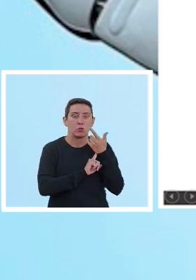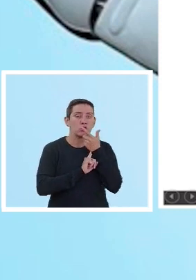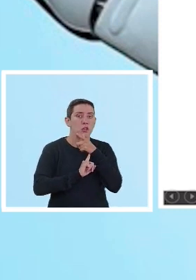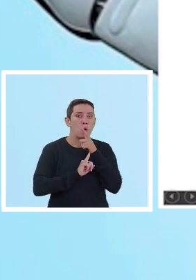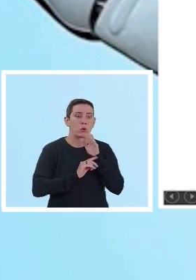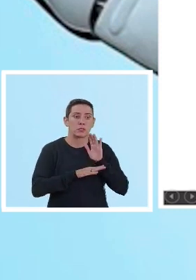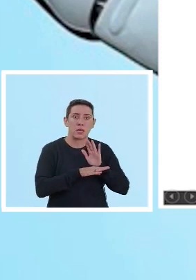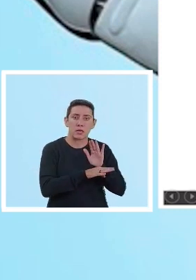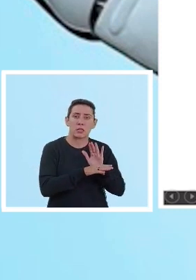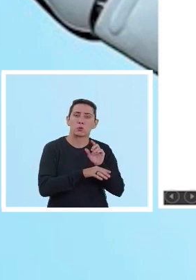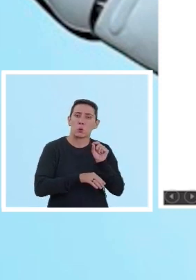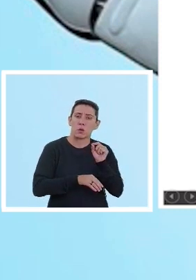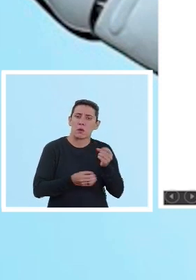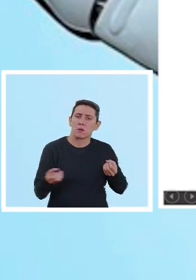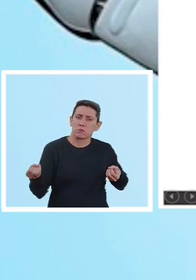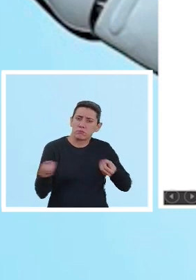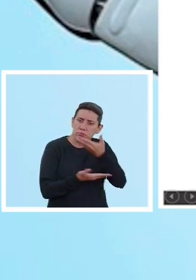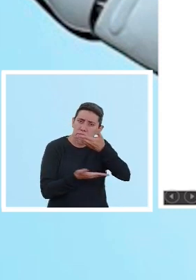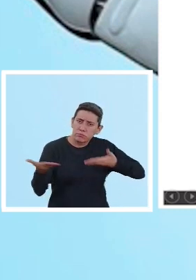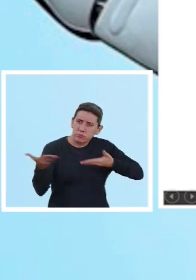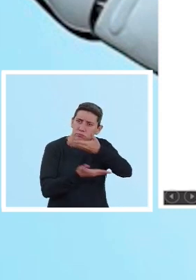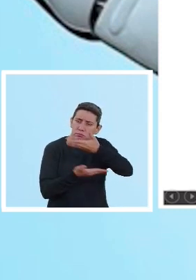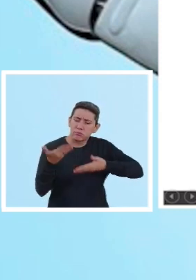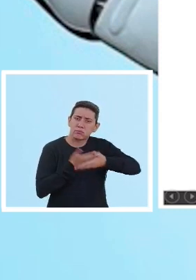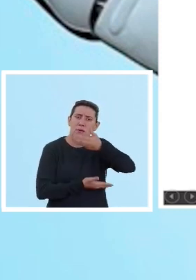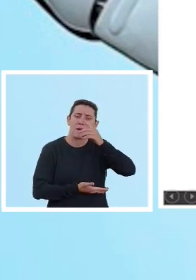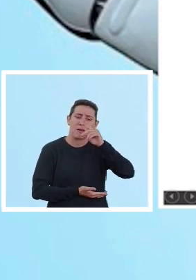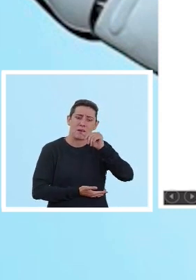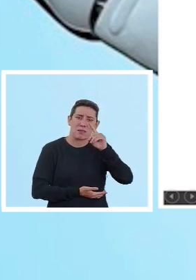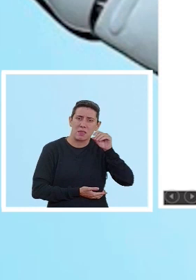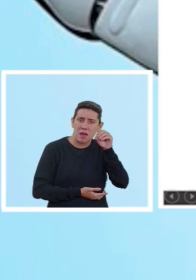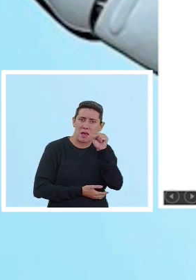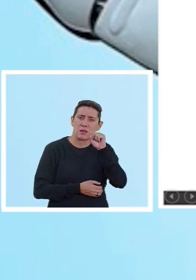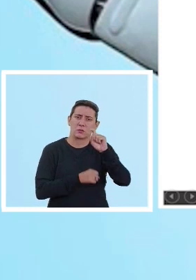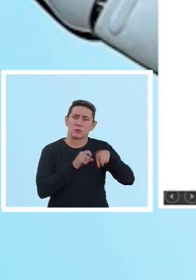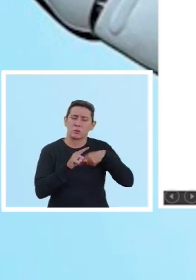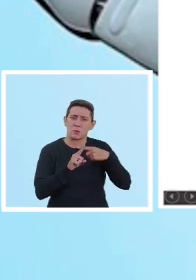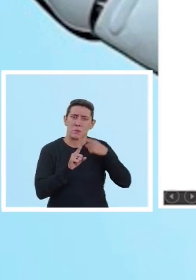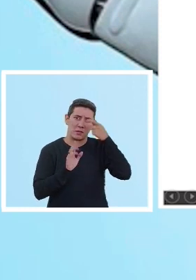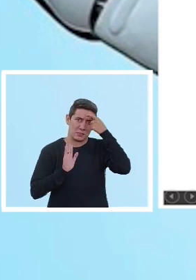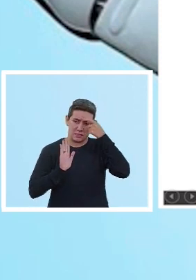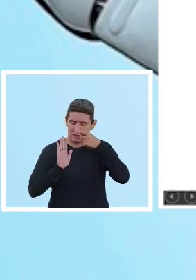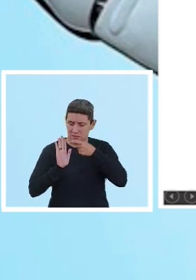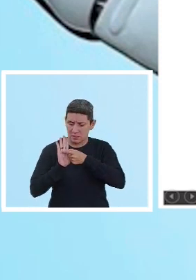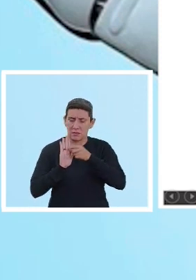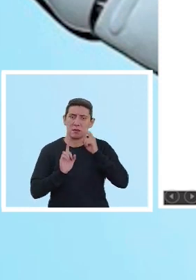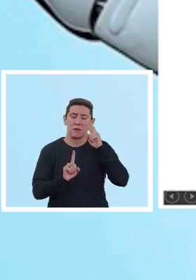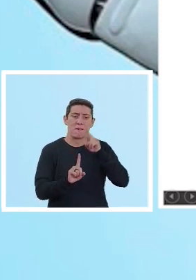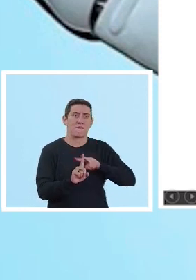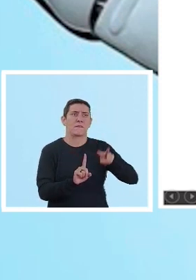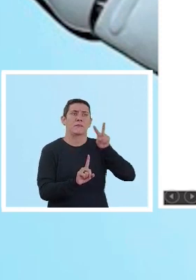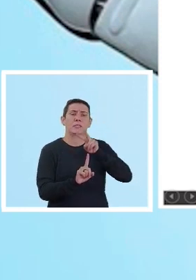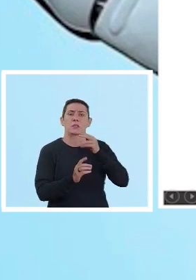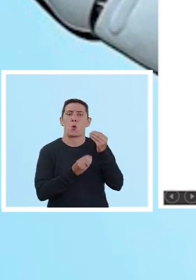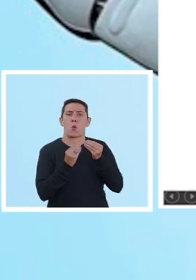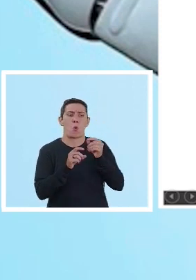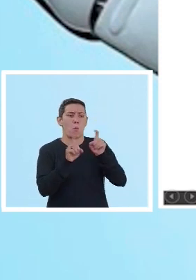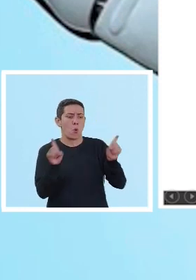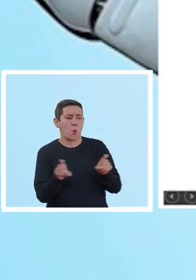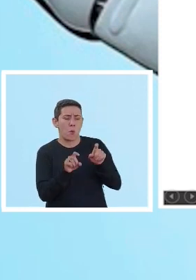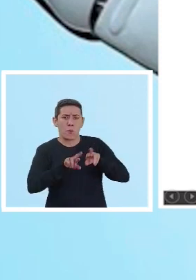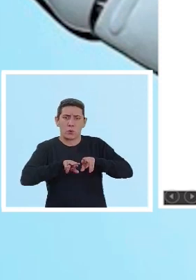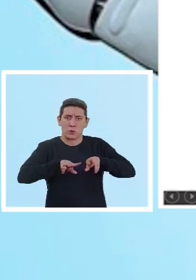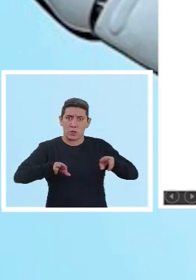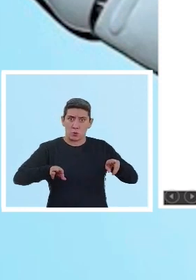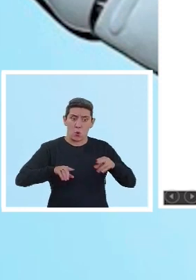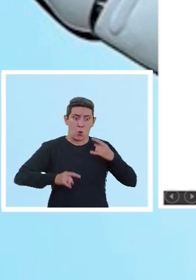transmissão de dados quando a gente traz a visão computacional e inteligência artificial para máquina atuar em algum